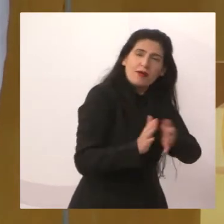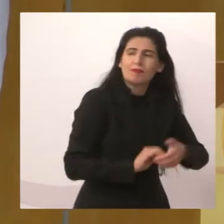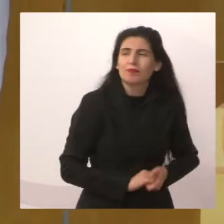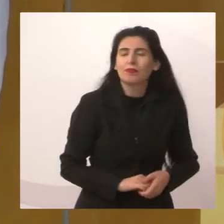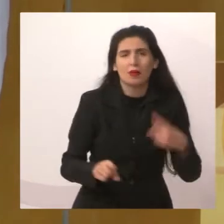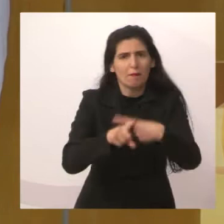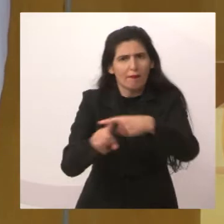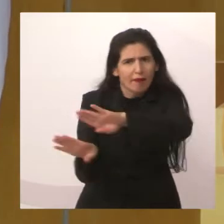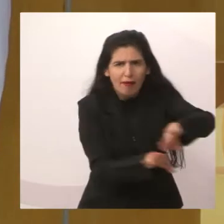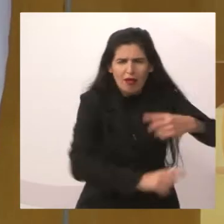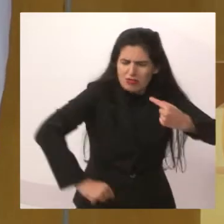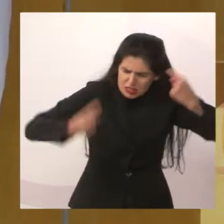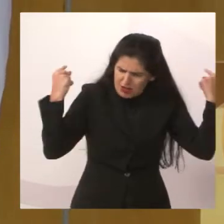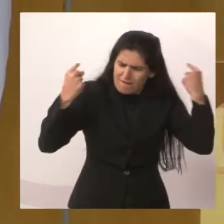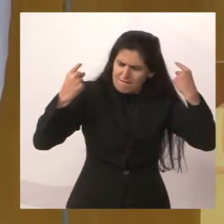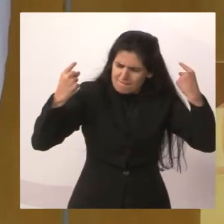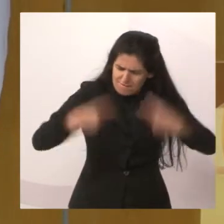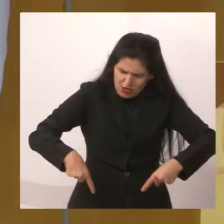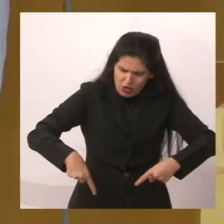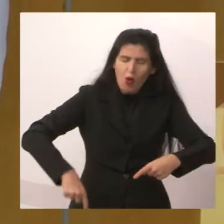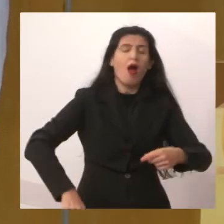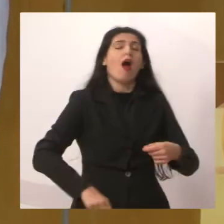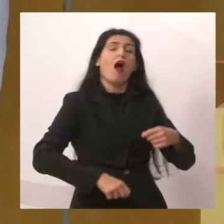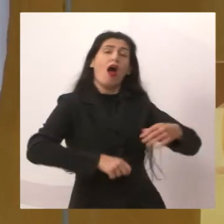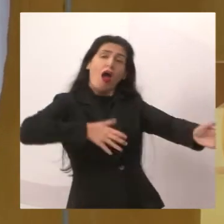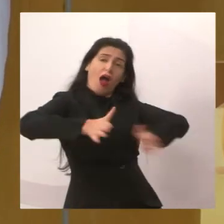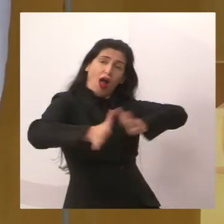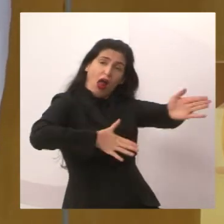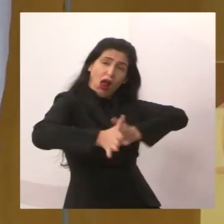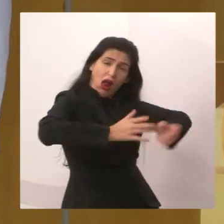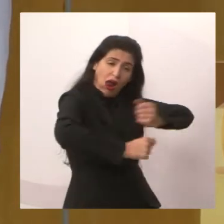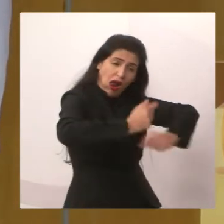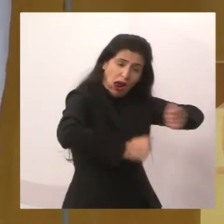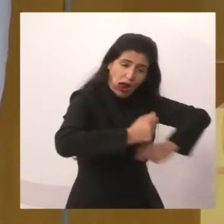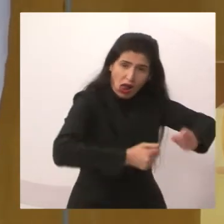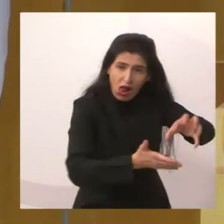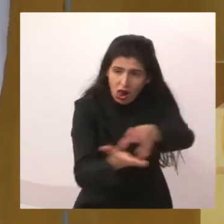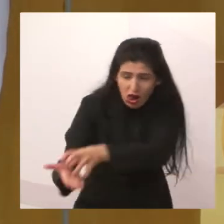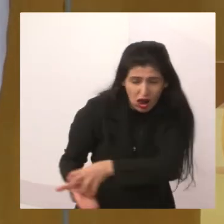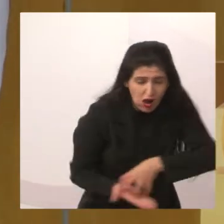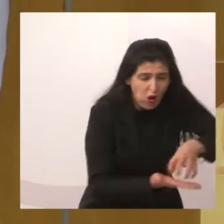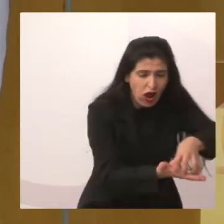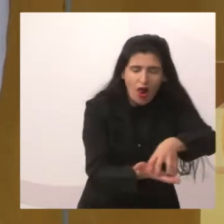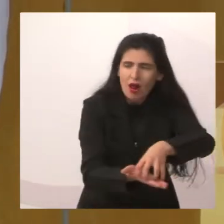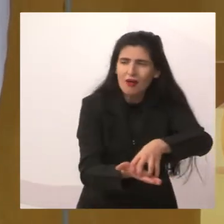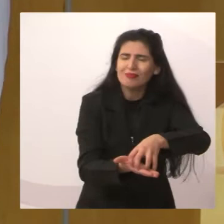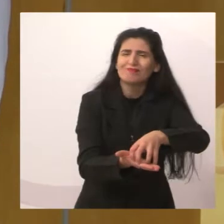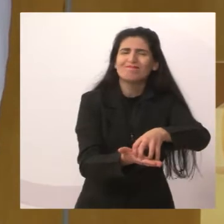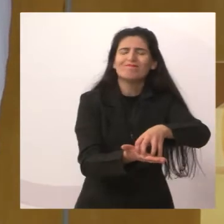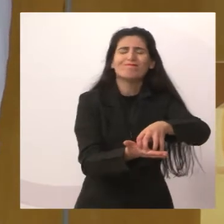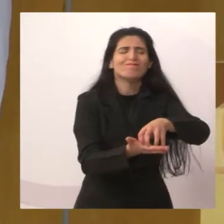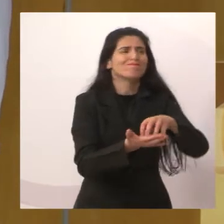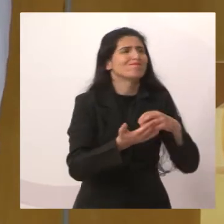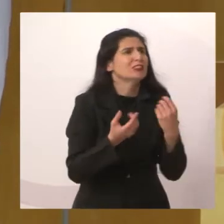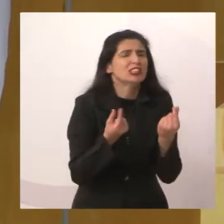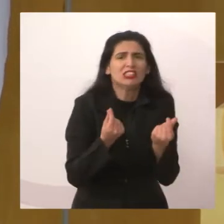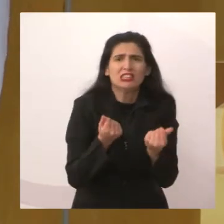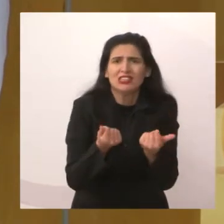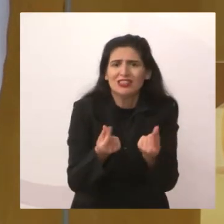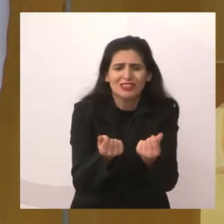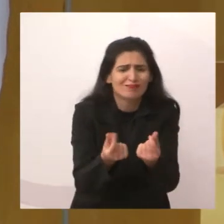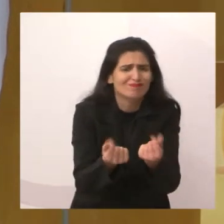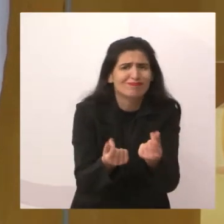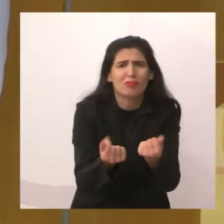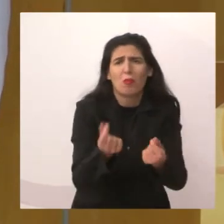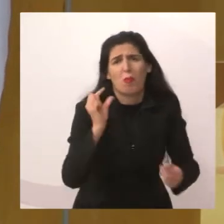conta pública. Porque, às vezes, se deseja fazer tanta coisa, quando você vai ver o que você tem para trabalhar, não